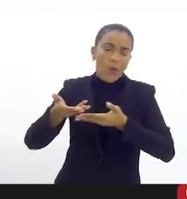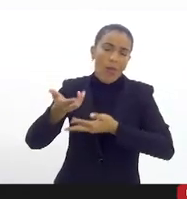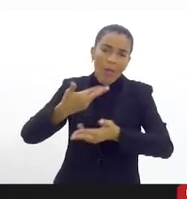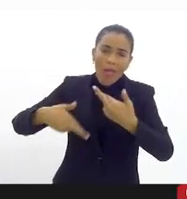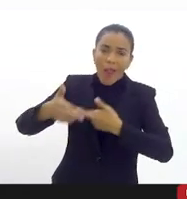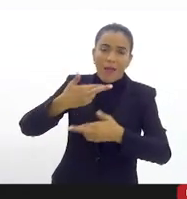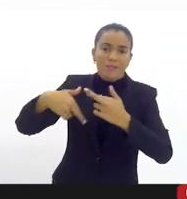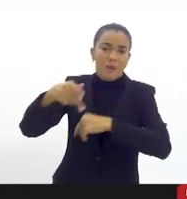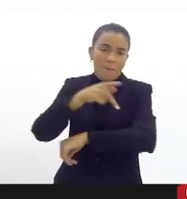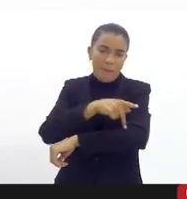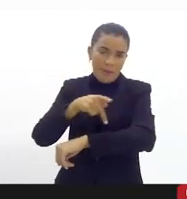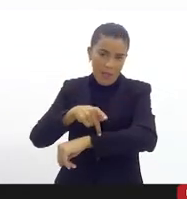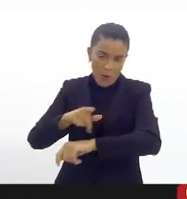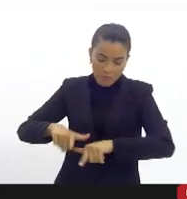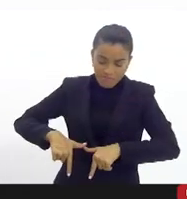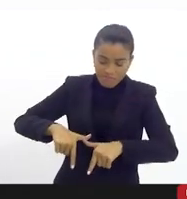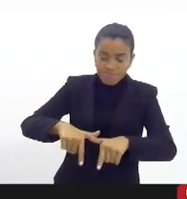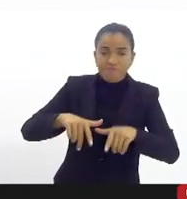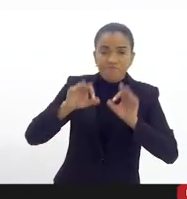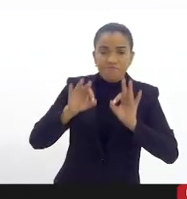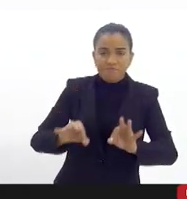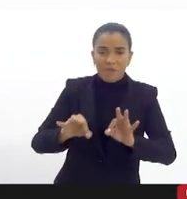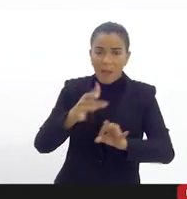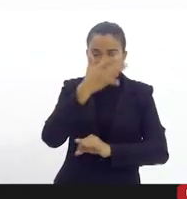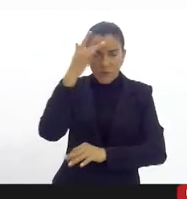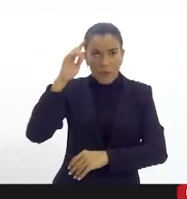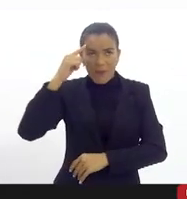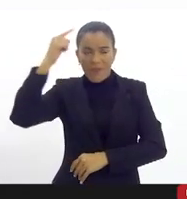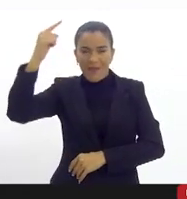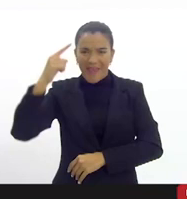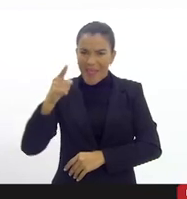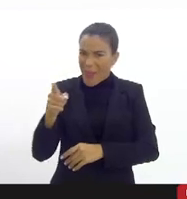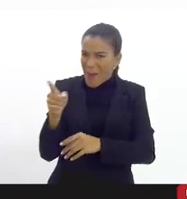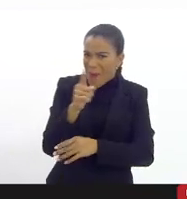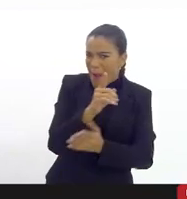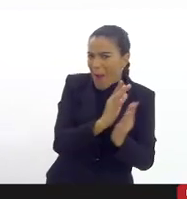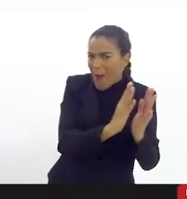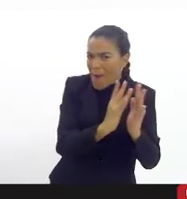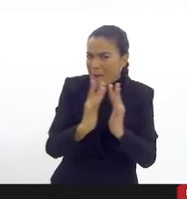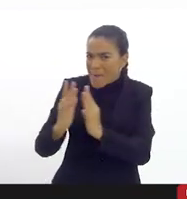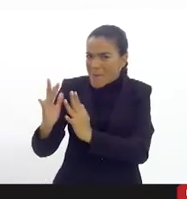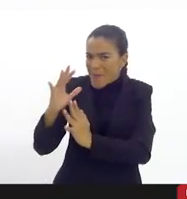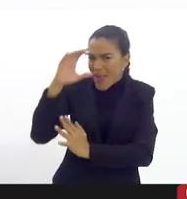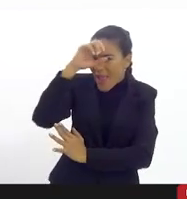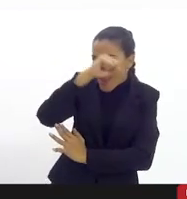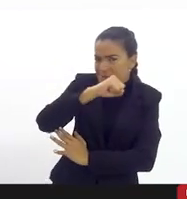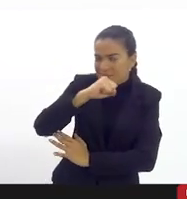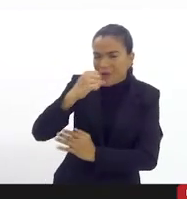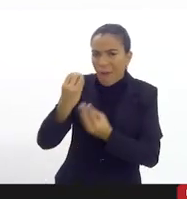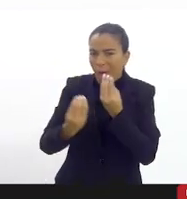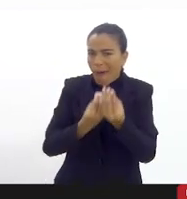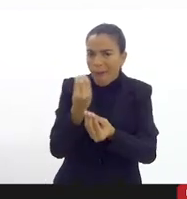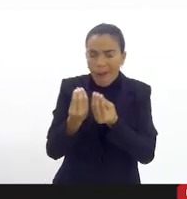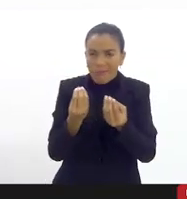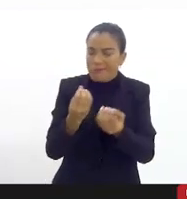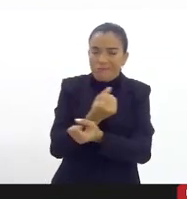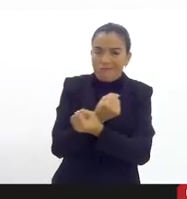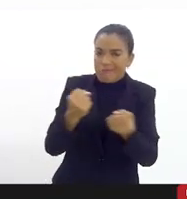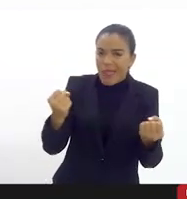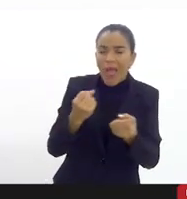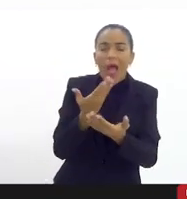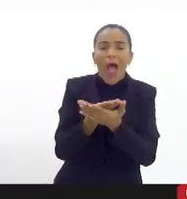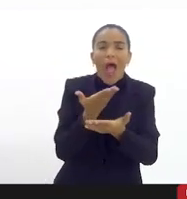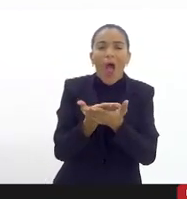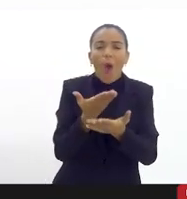pedagógica efetiva é ninguém pode supor que seja um processo de ensino-aprendizagem e isso só é possível através de aulas